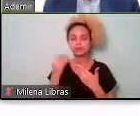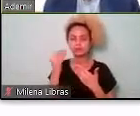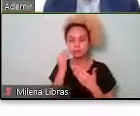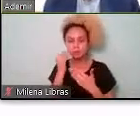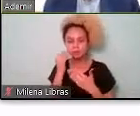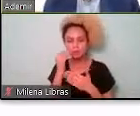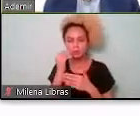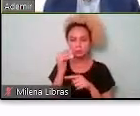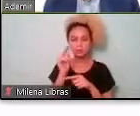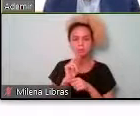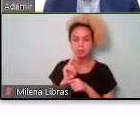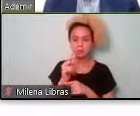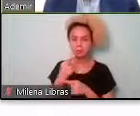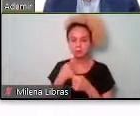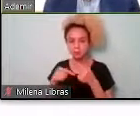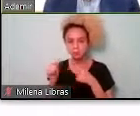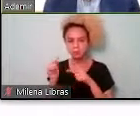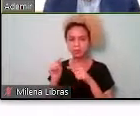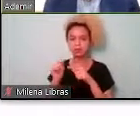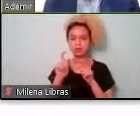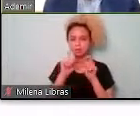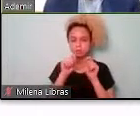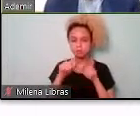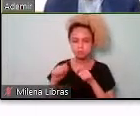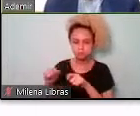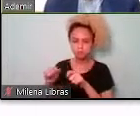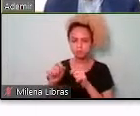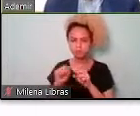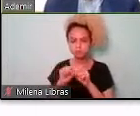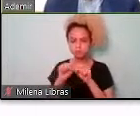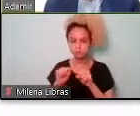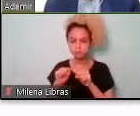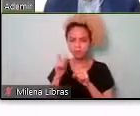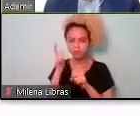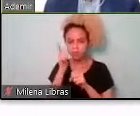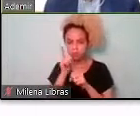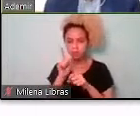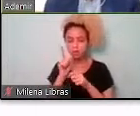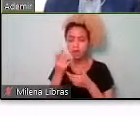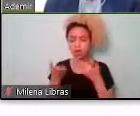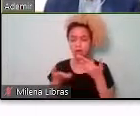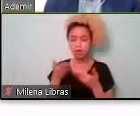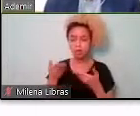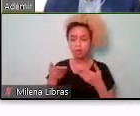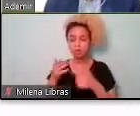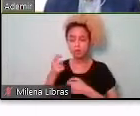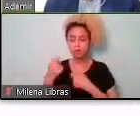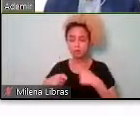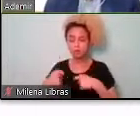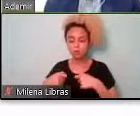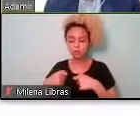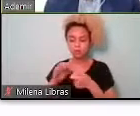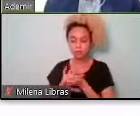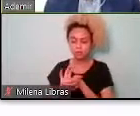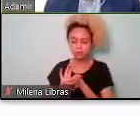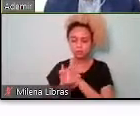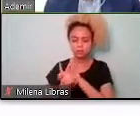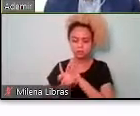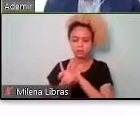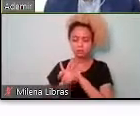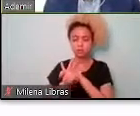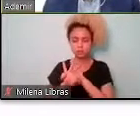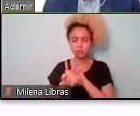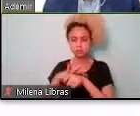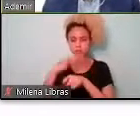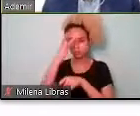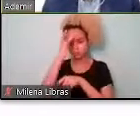a capacidade funcional de todo o sistema constituinte para atender às necessidades e segurança dos seus